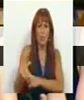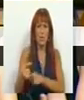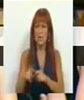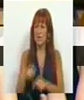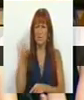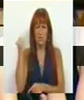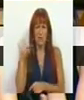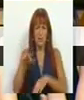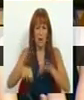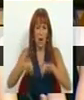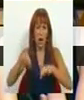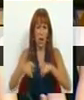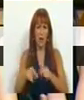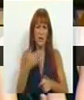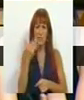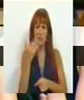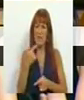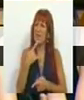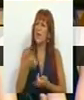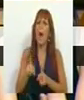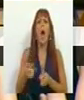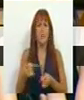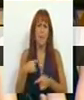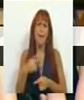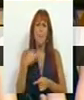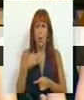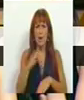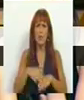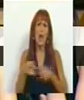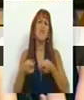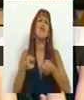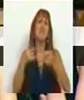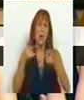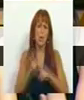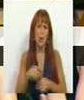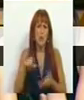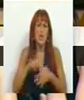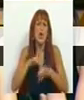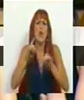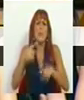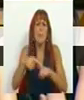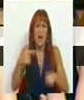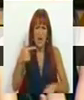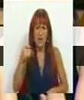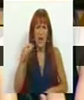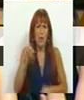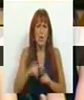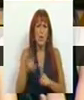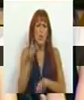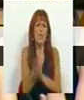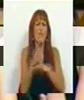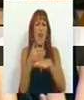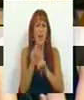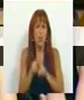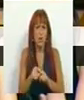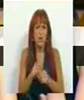numa hipócrita manobra demagógica, vem dizer que afinal também está muito preocupado com a gestão, com o Centro Hospitalar do Médio Tejo, com as